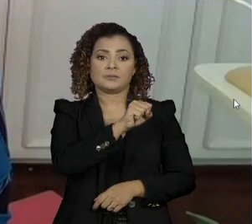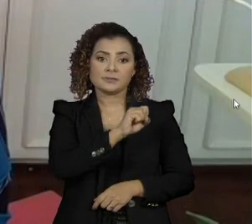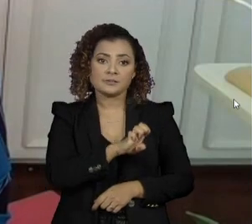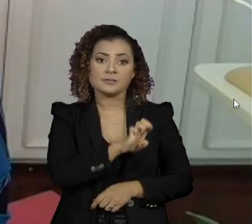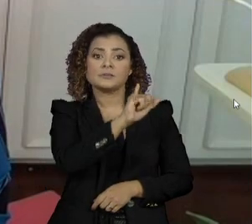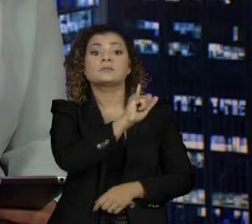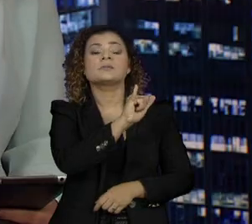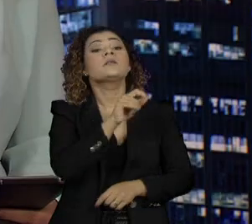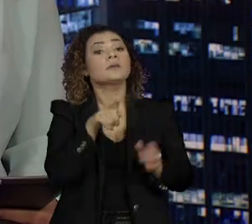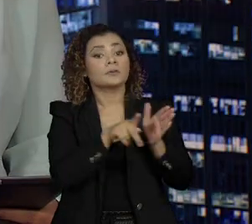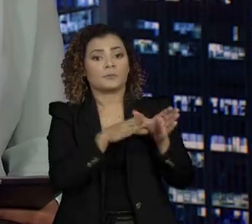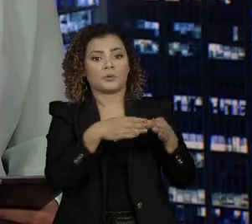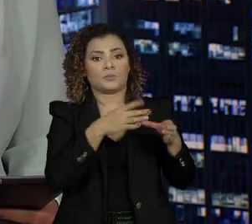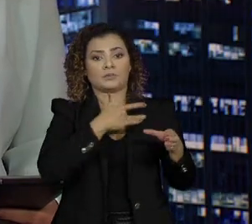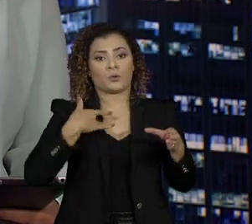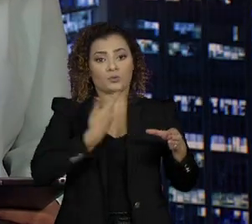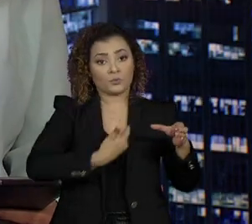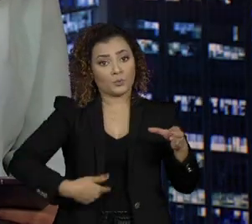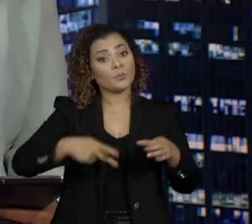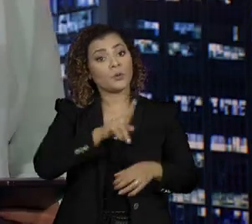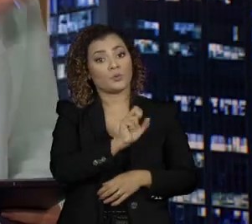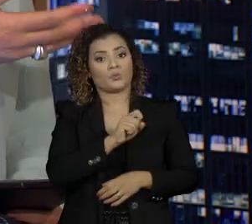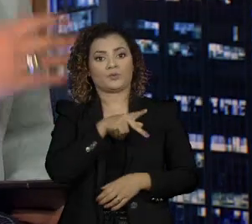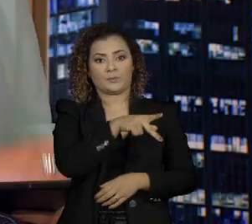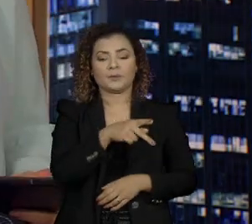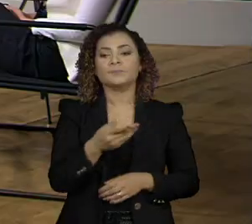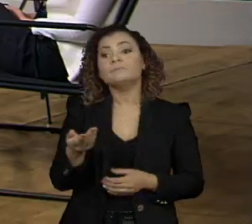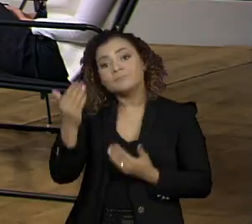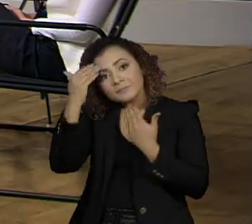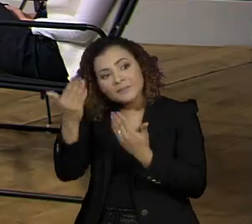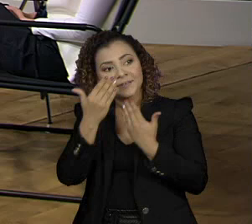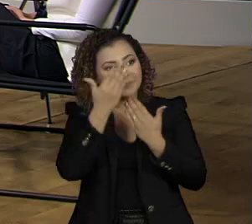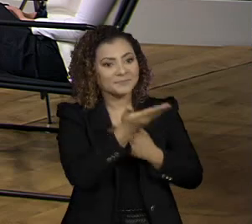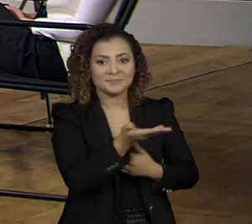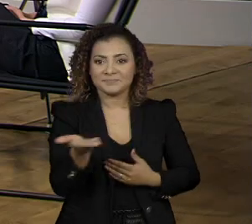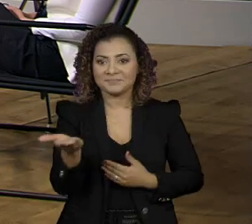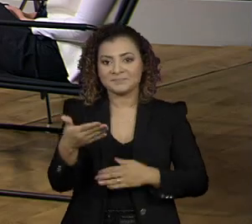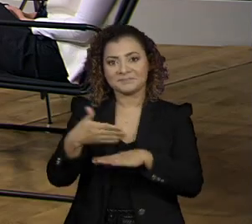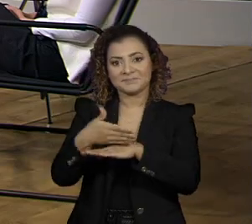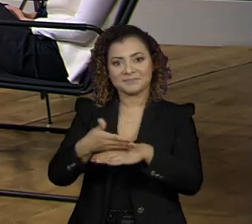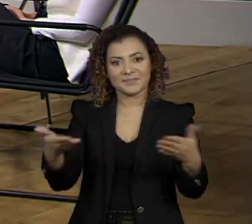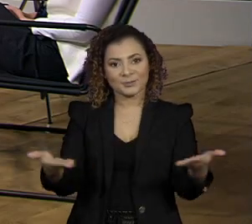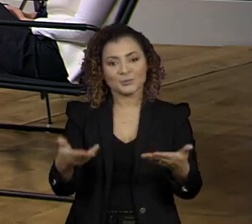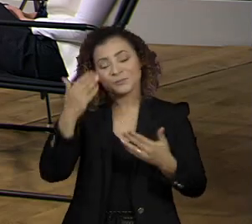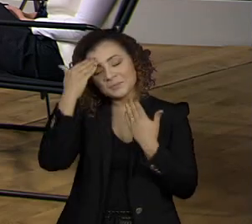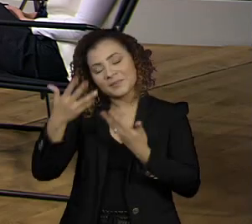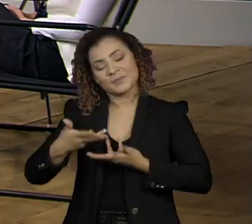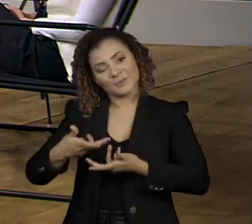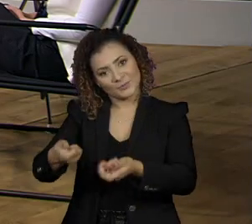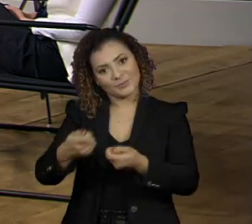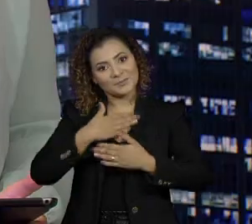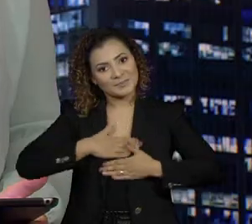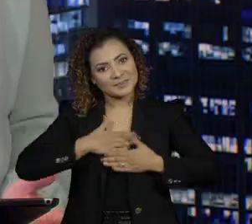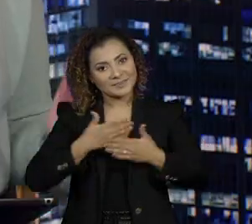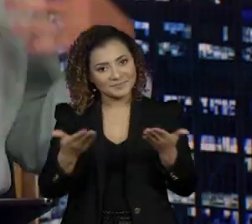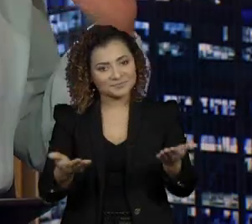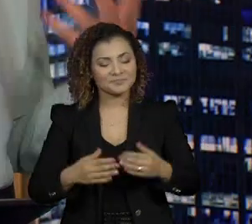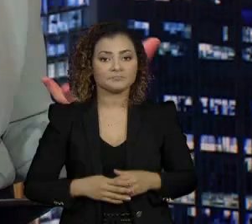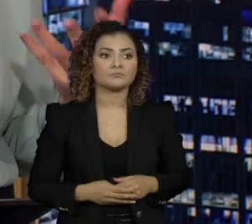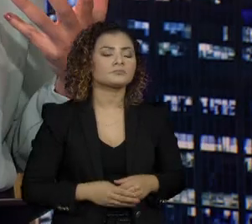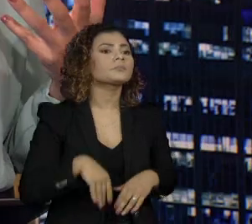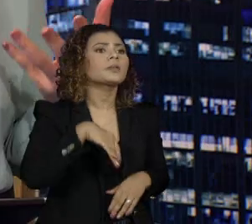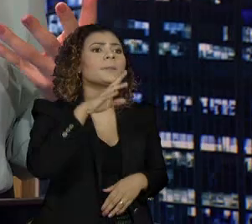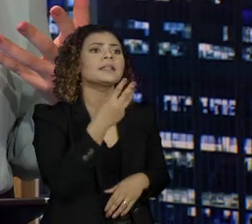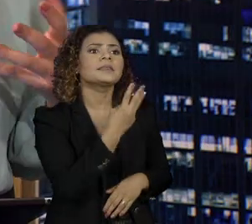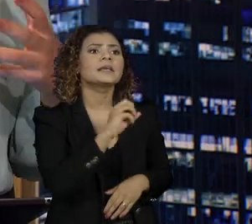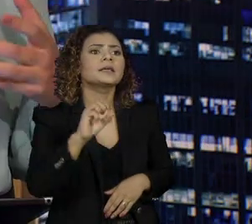Pública da USP. Professora Gabriela, professora Deise, obrigada por estarem aqui hoje. Obrigada pelo convite, é um prazer estar aqui. Mais de